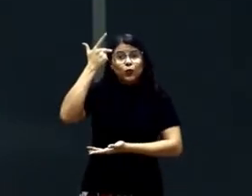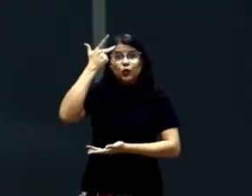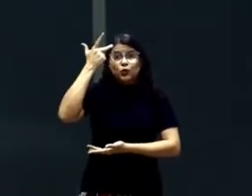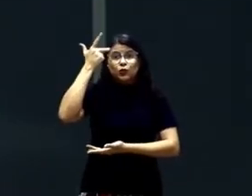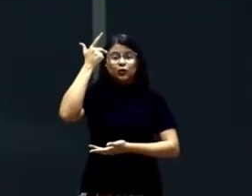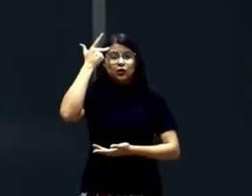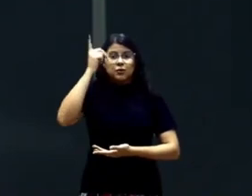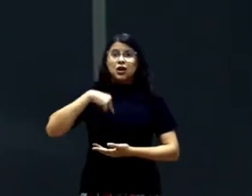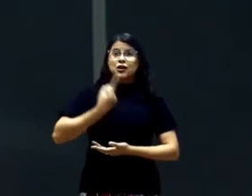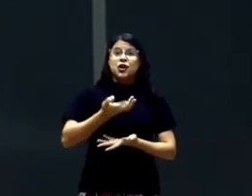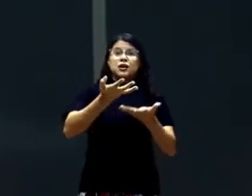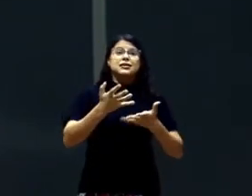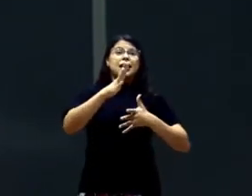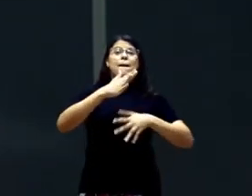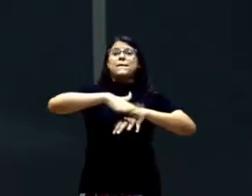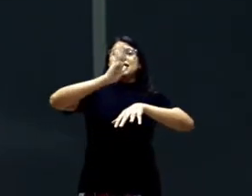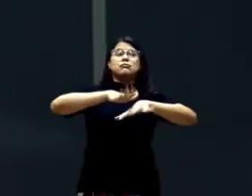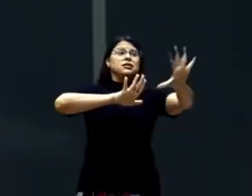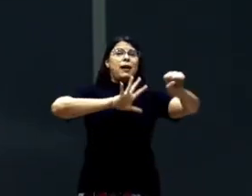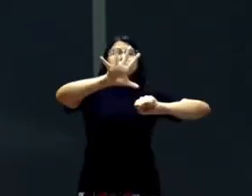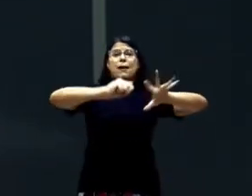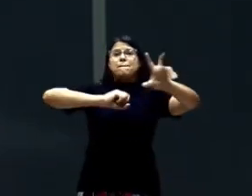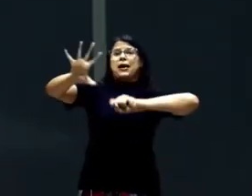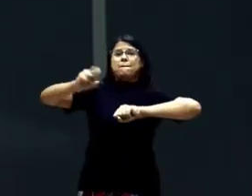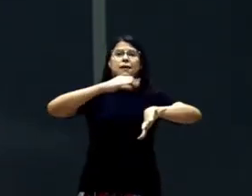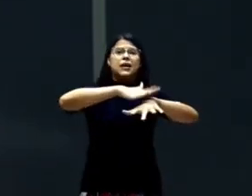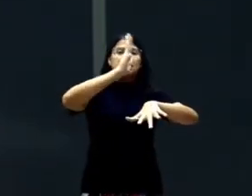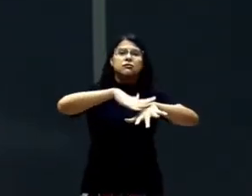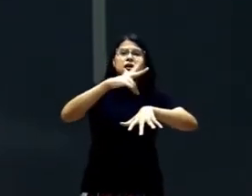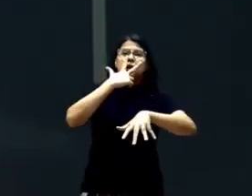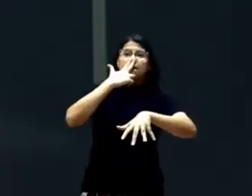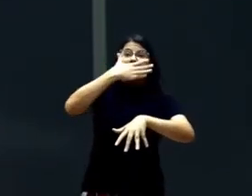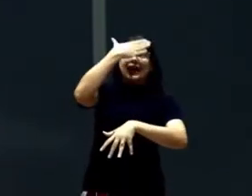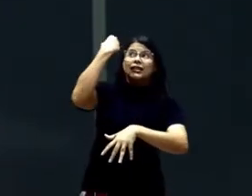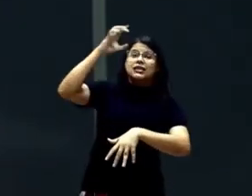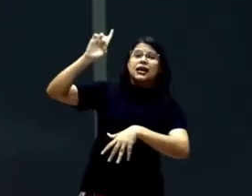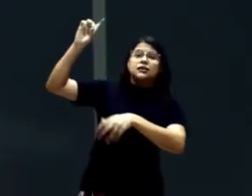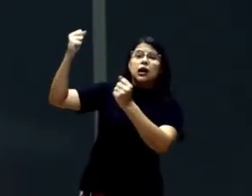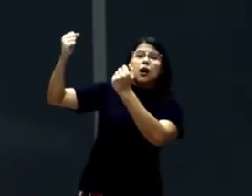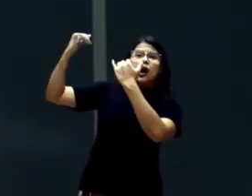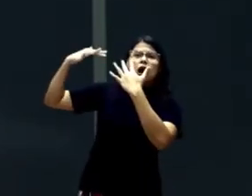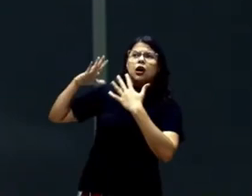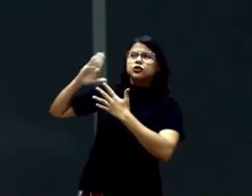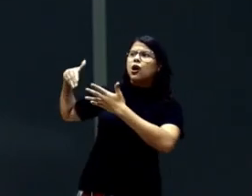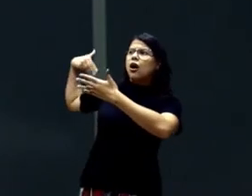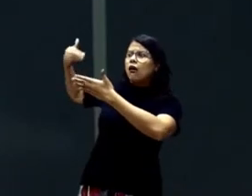Querendo alcançar algo, a gente esquece do que Deus tem feito, passa desapercebido,